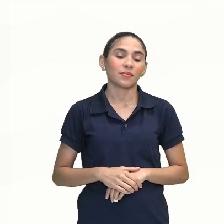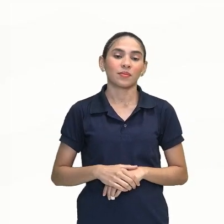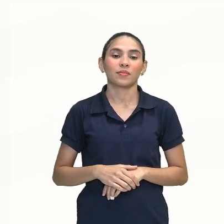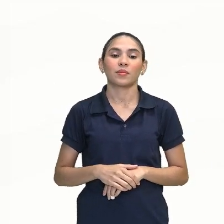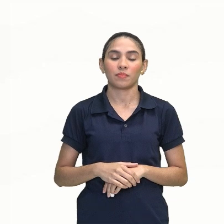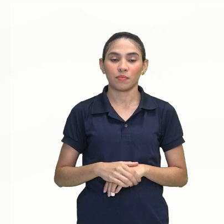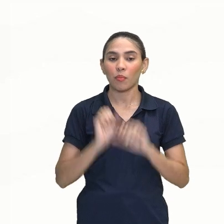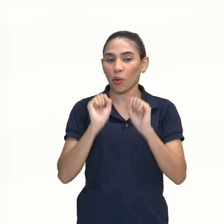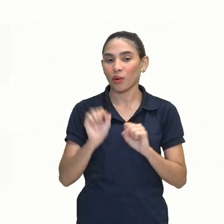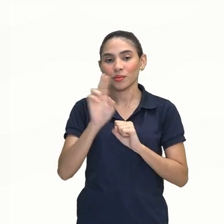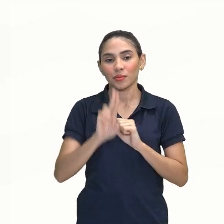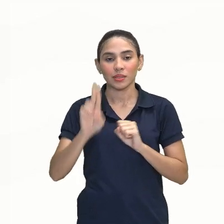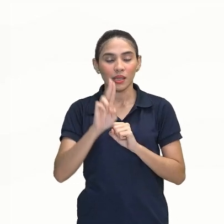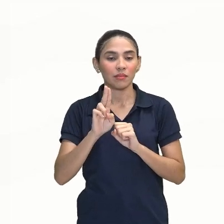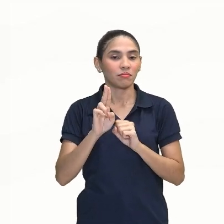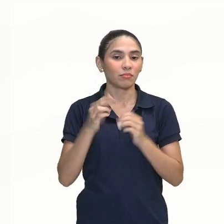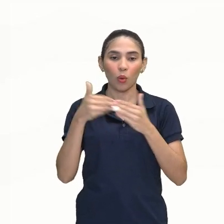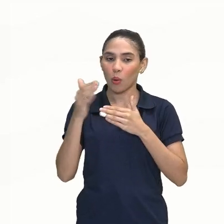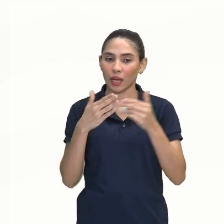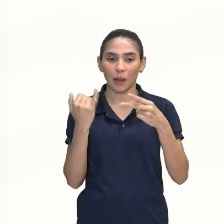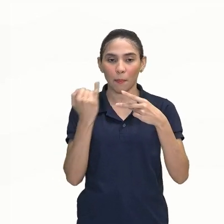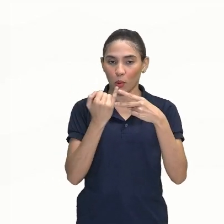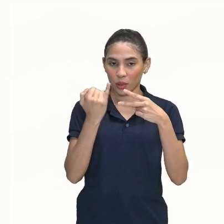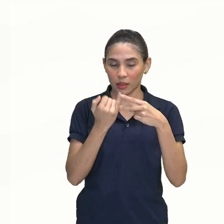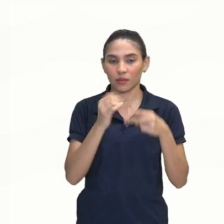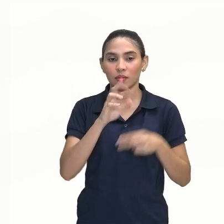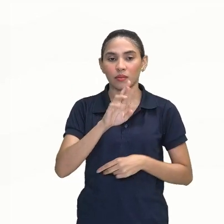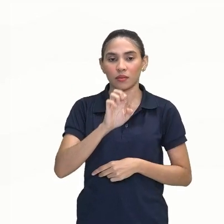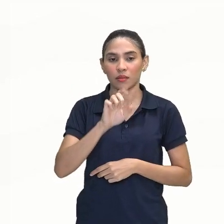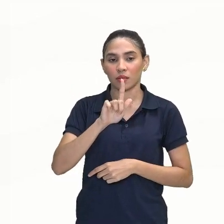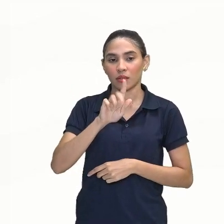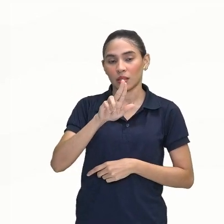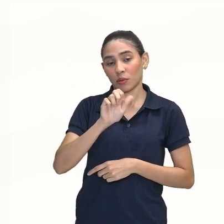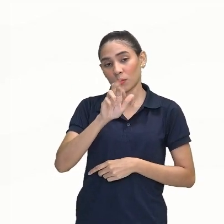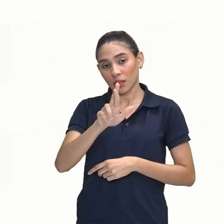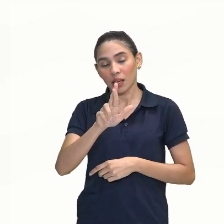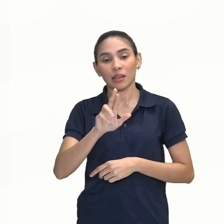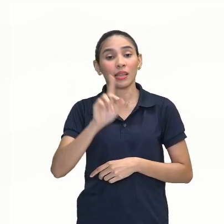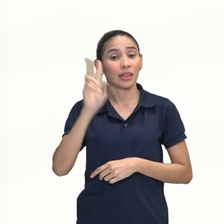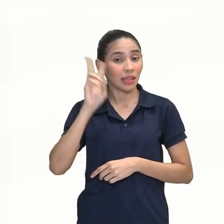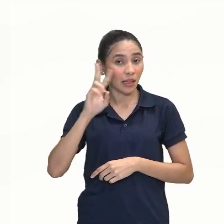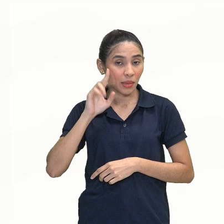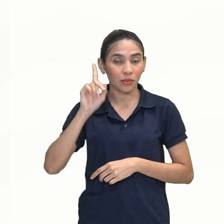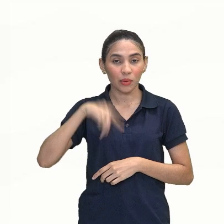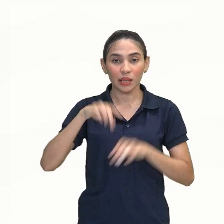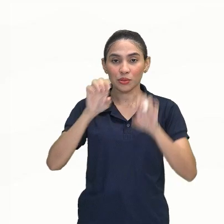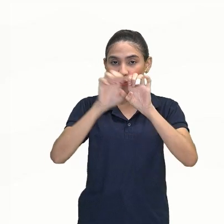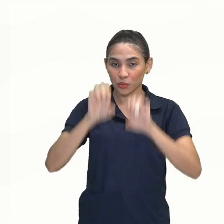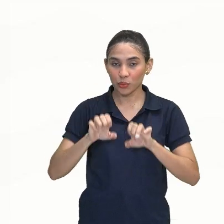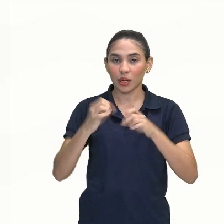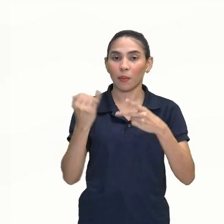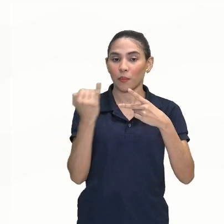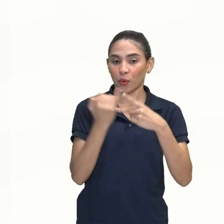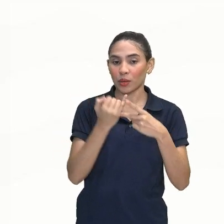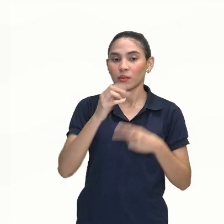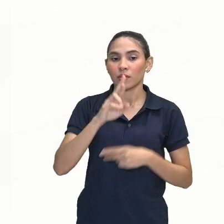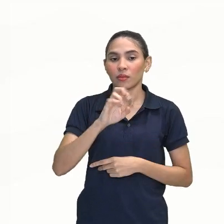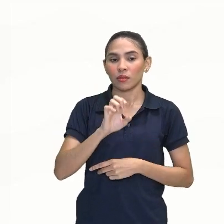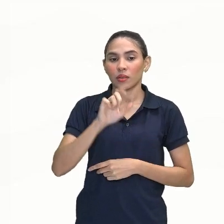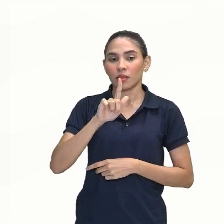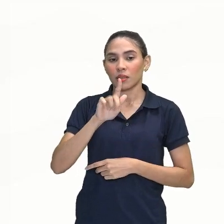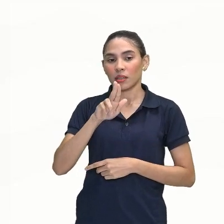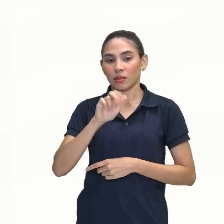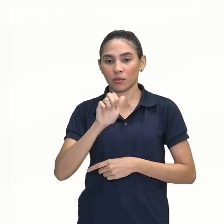qualquer polígono regular, tá bom? Lembrando que é para polígonos regulares. Então, a minha